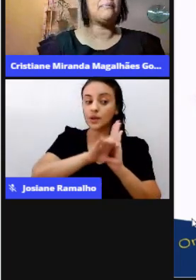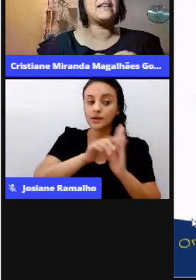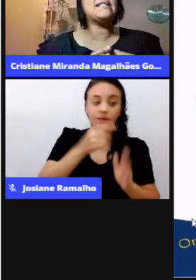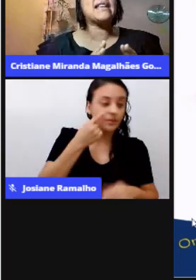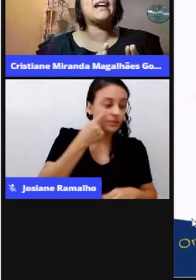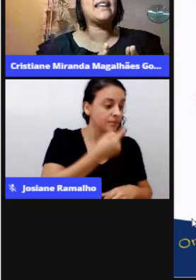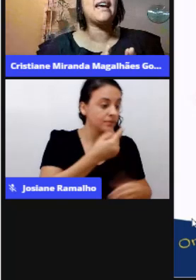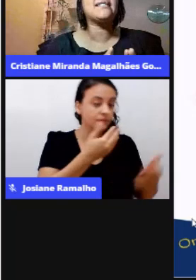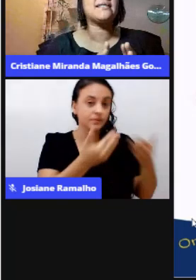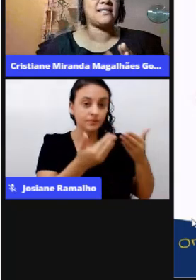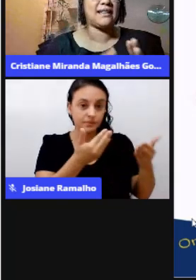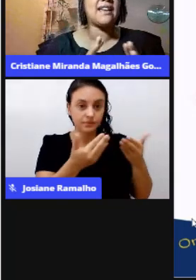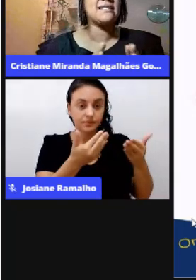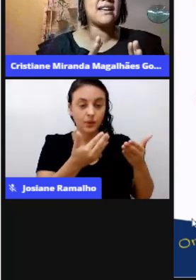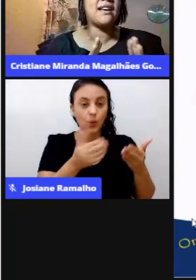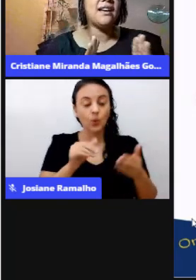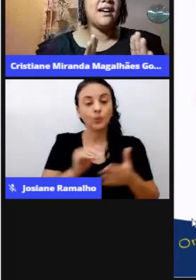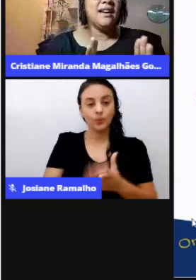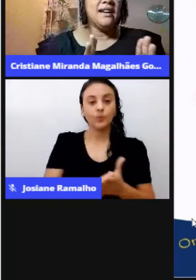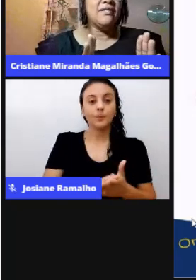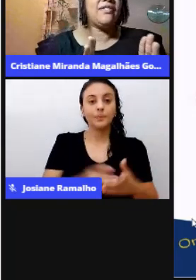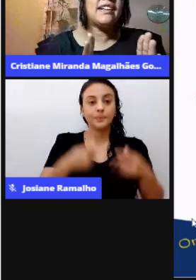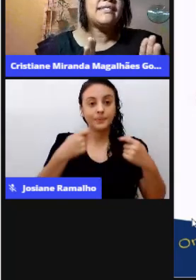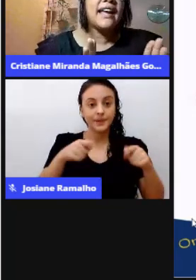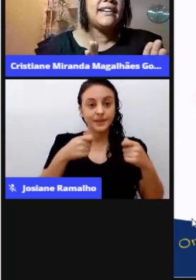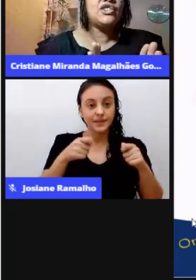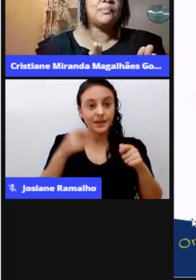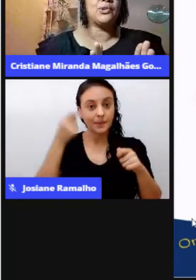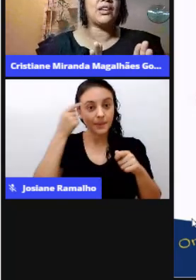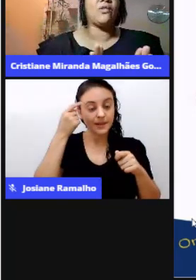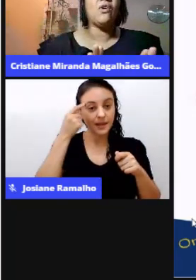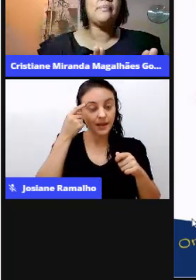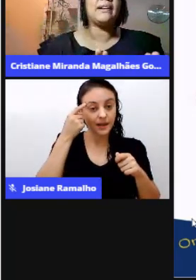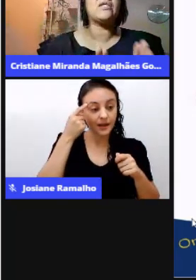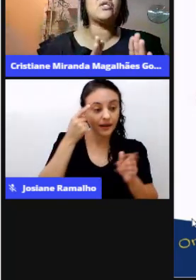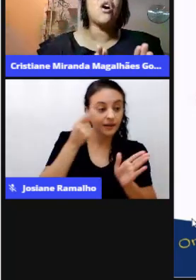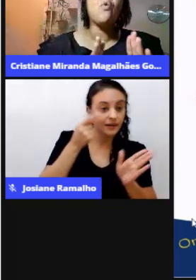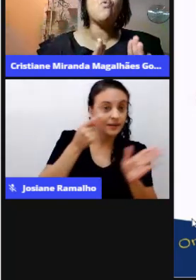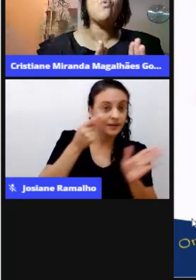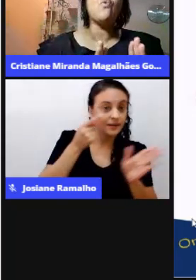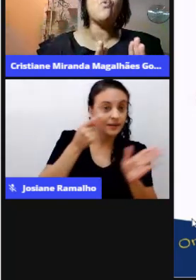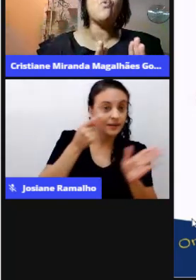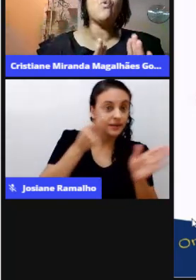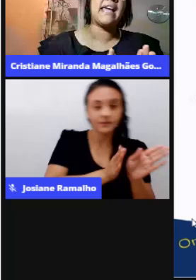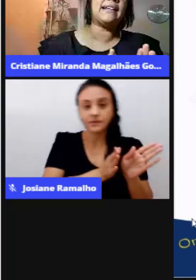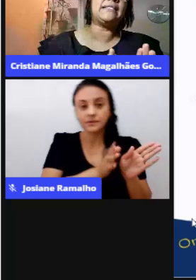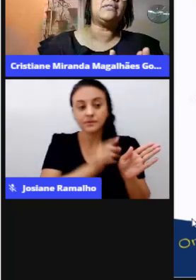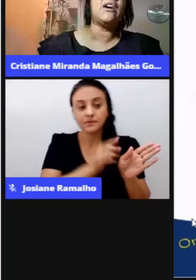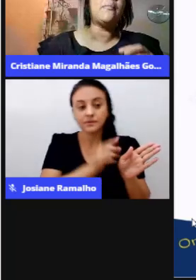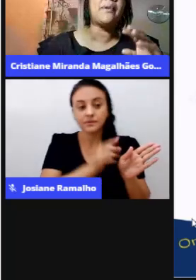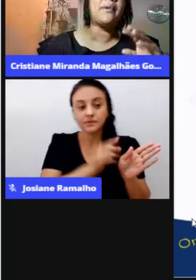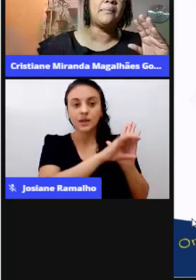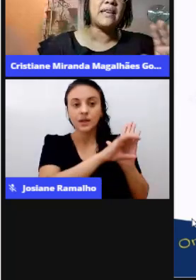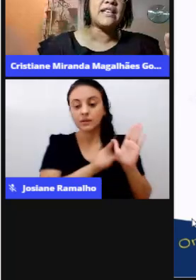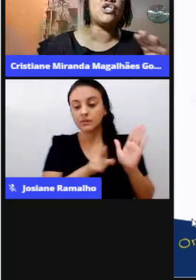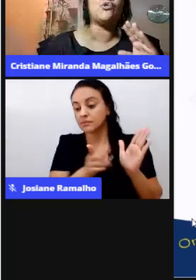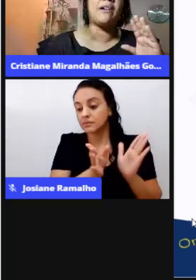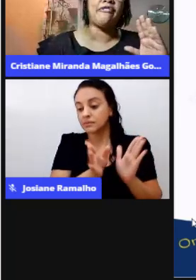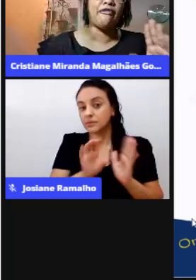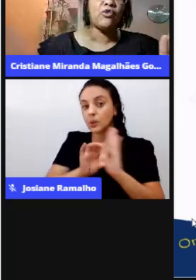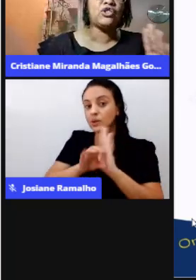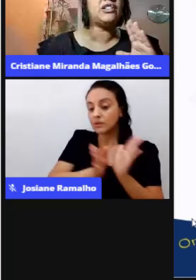aula, pensar nessa vertente, porque, opa, só um conhecimento